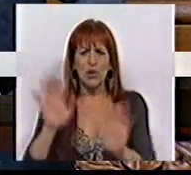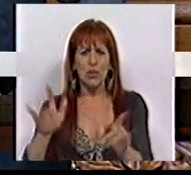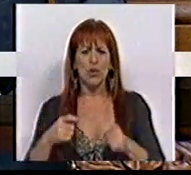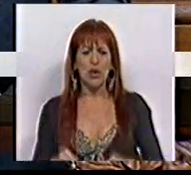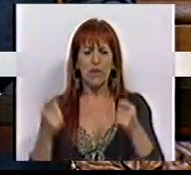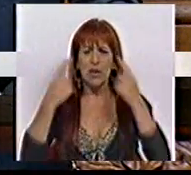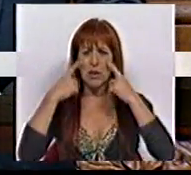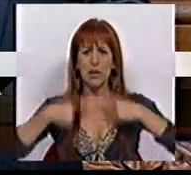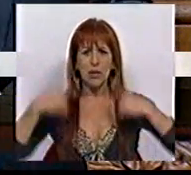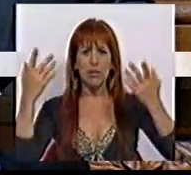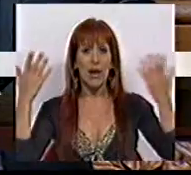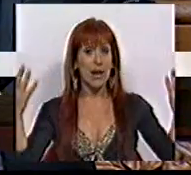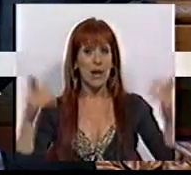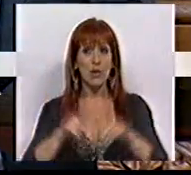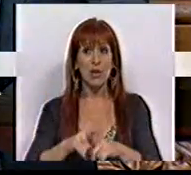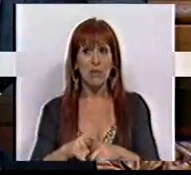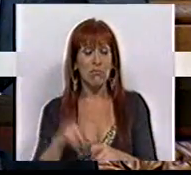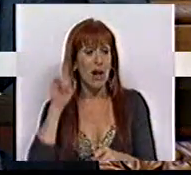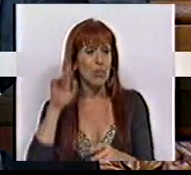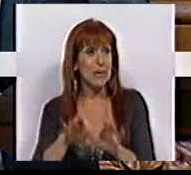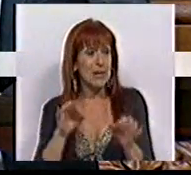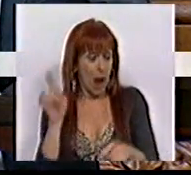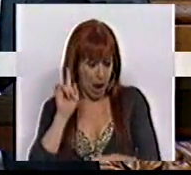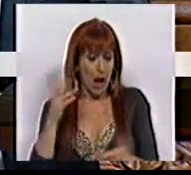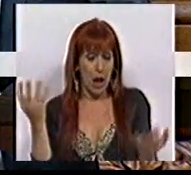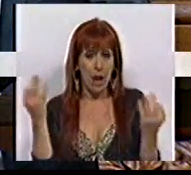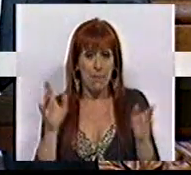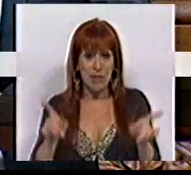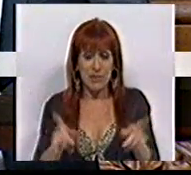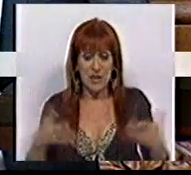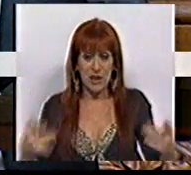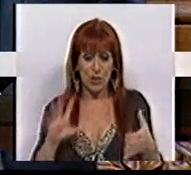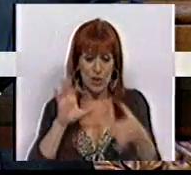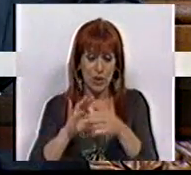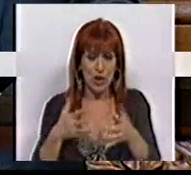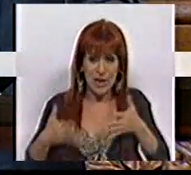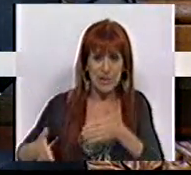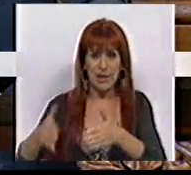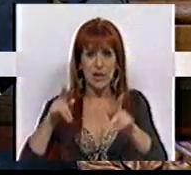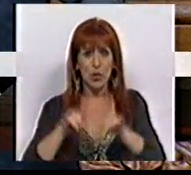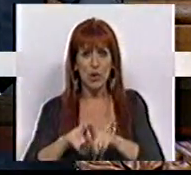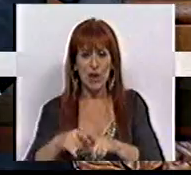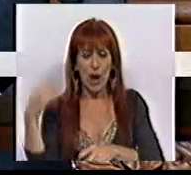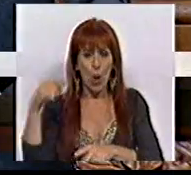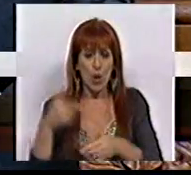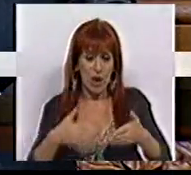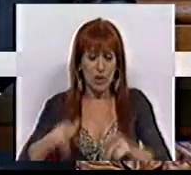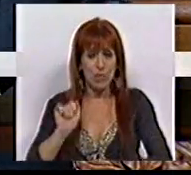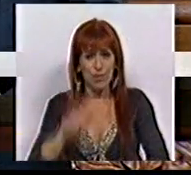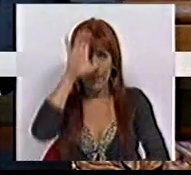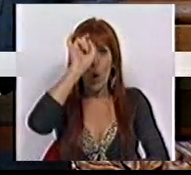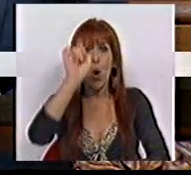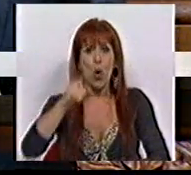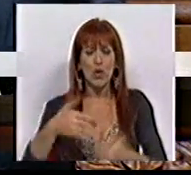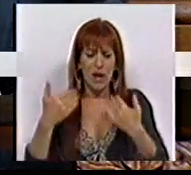O investimento público é não só importante como fundamental, mas tem de estar associado a uma estratégia, e a única estratégia do